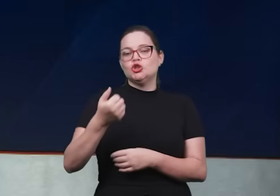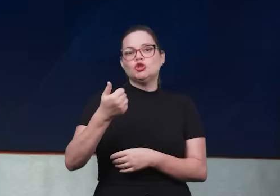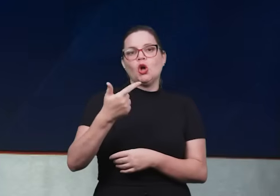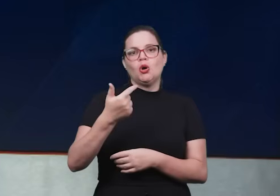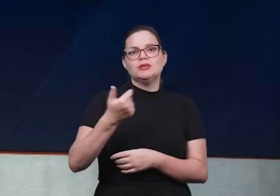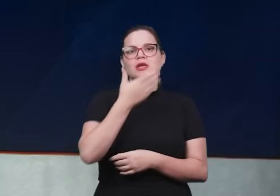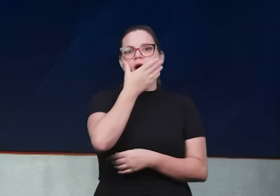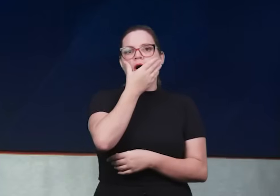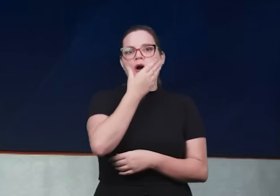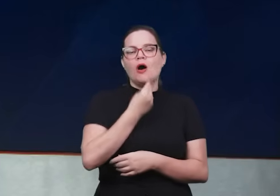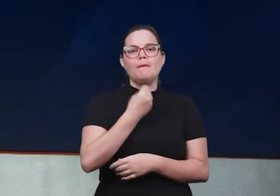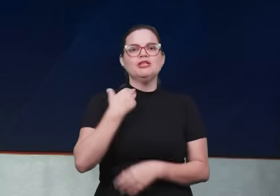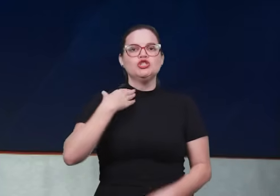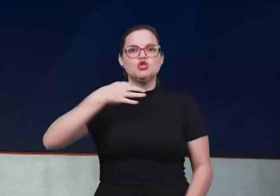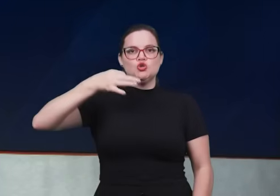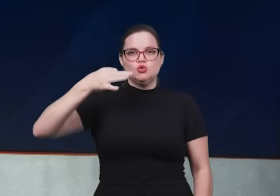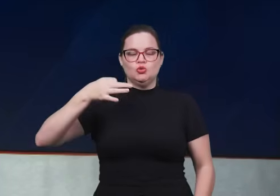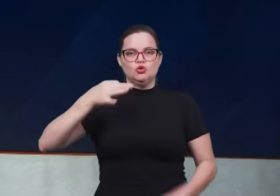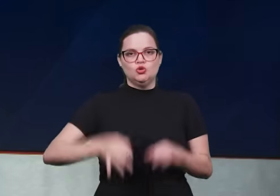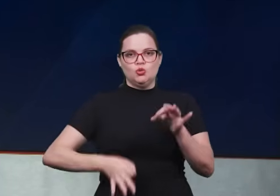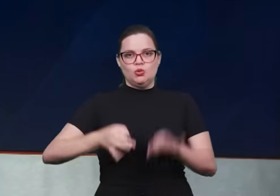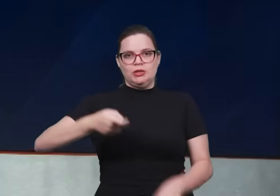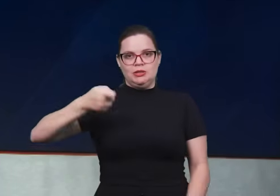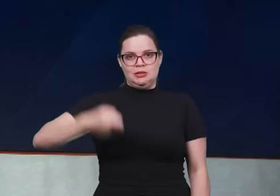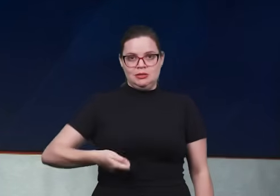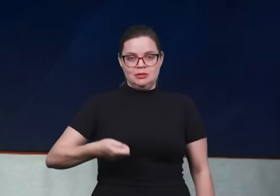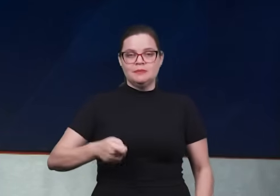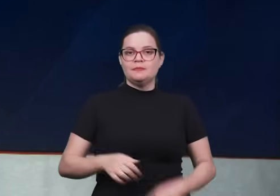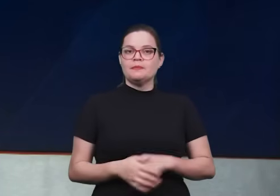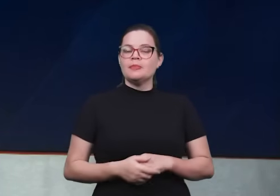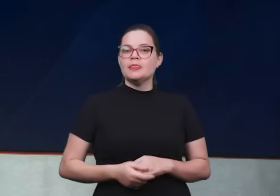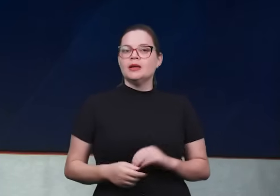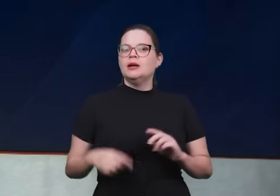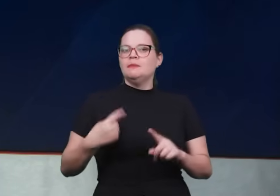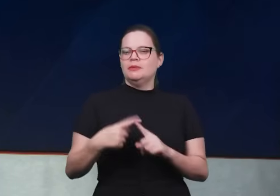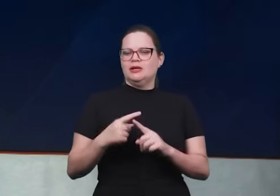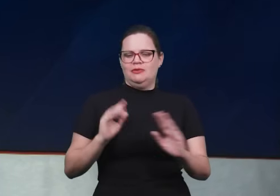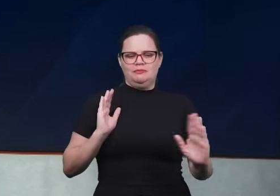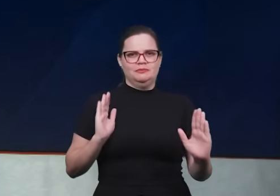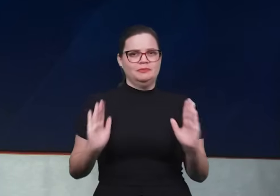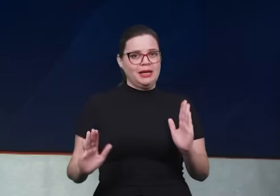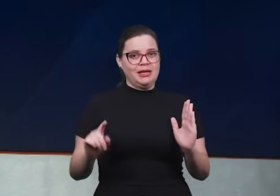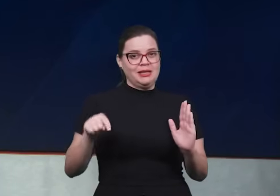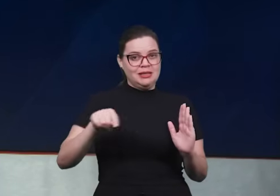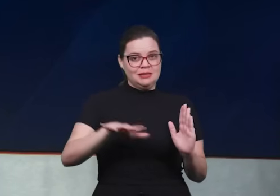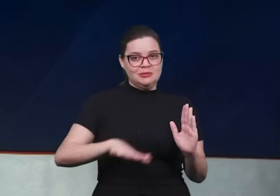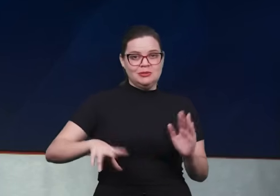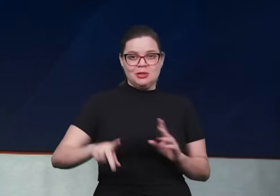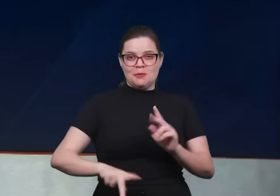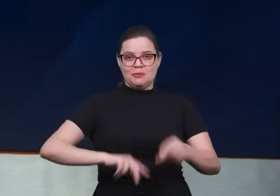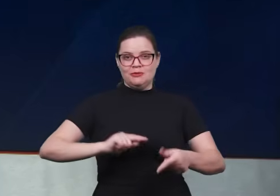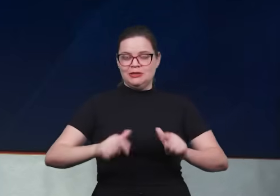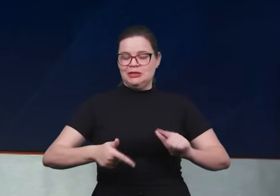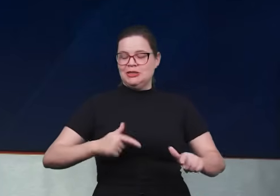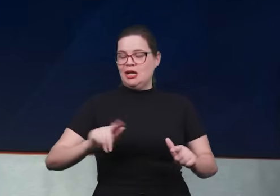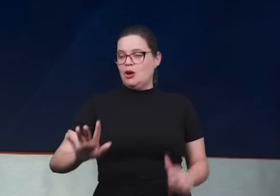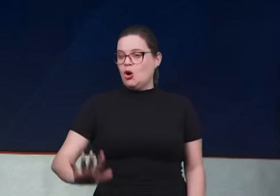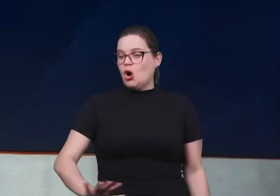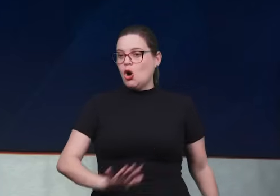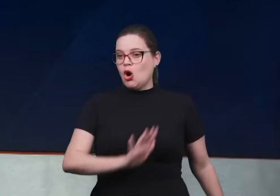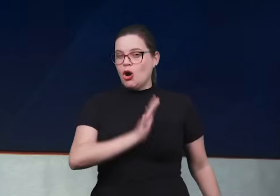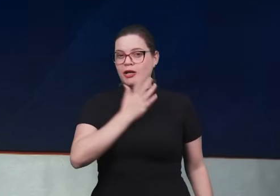12 juízes, período em que o povo passou por uma terrível instabilidade